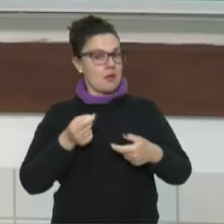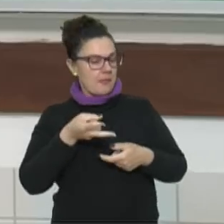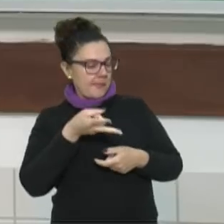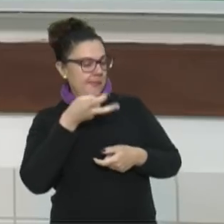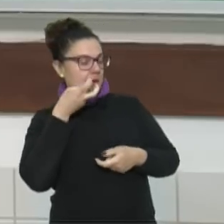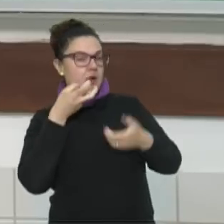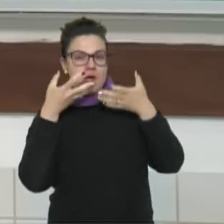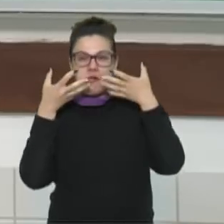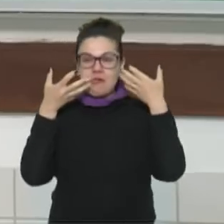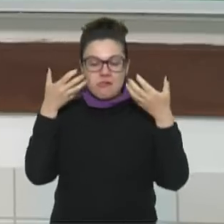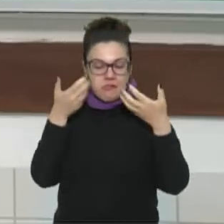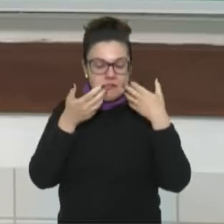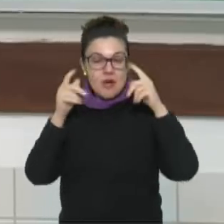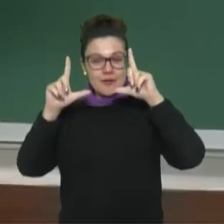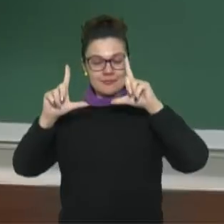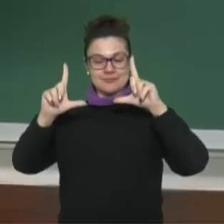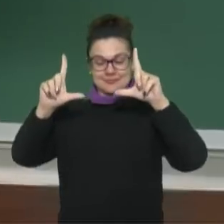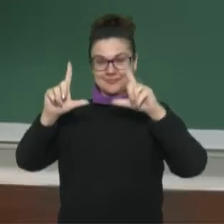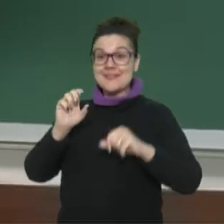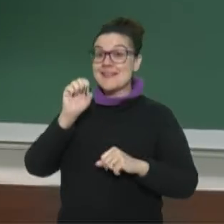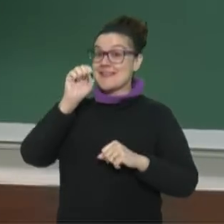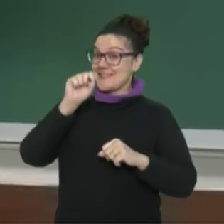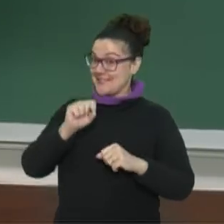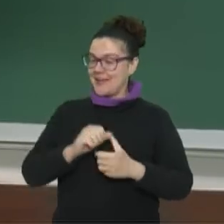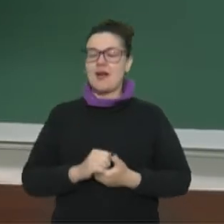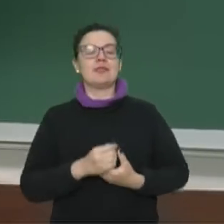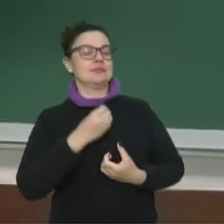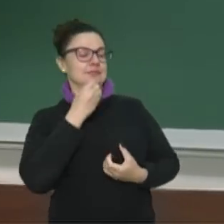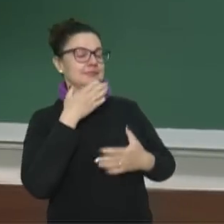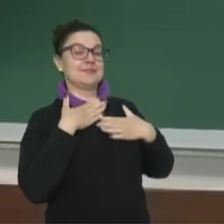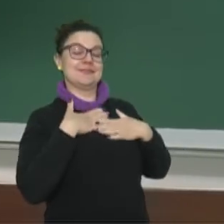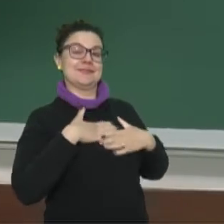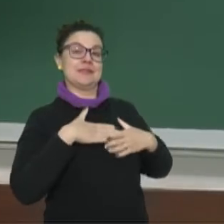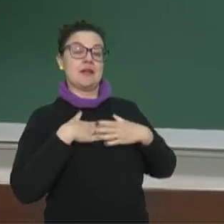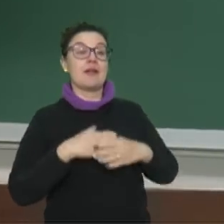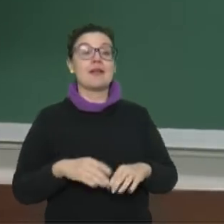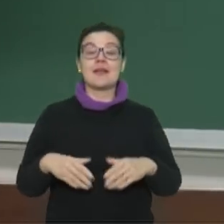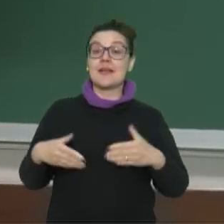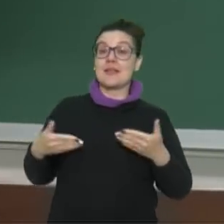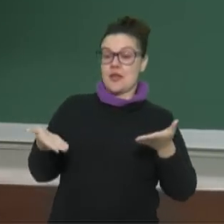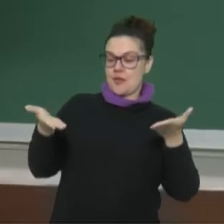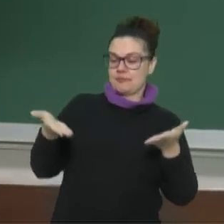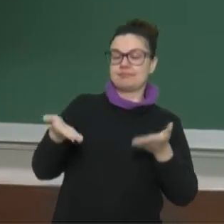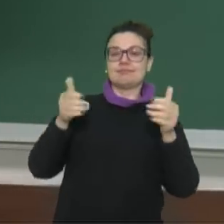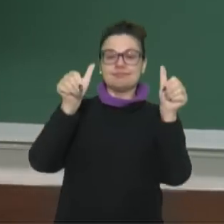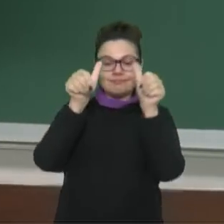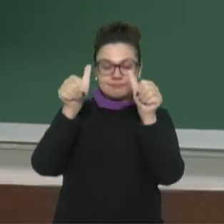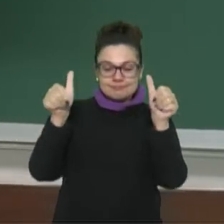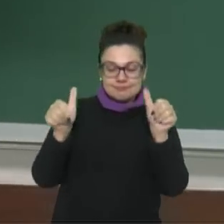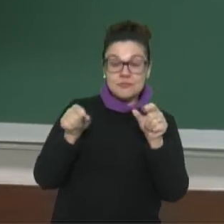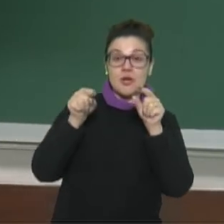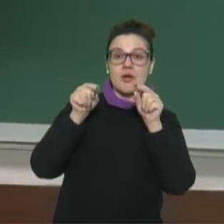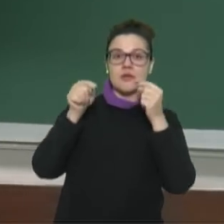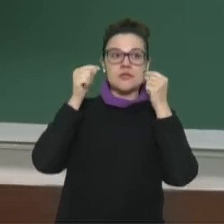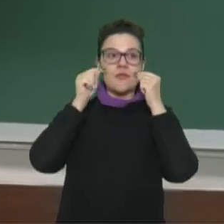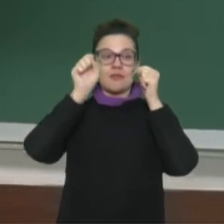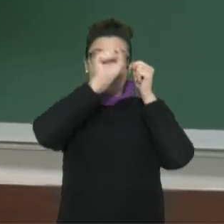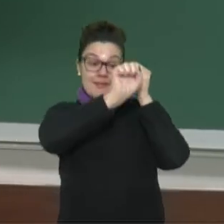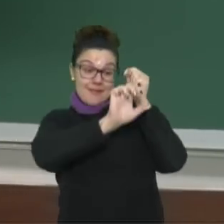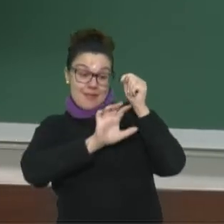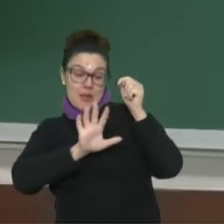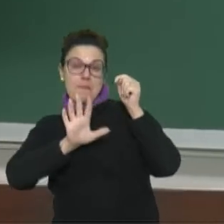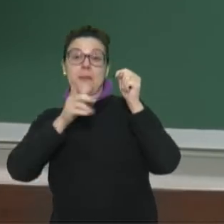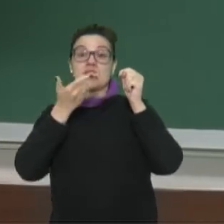observar atentamente? Sim? Então tá bom. Bom, nessa obra aqui, né, além da imagem que a gente já